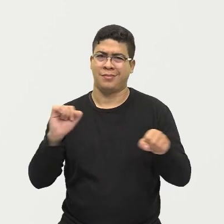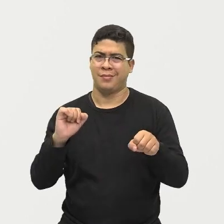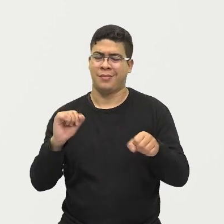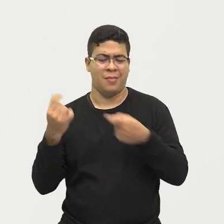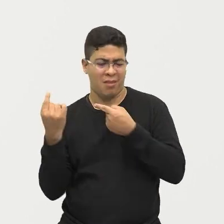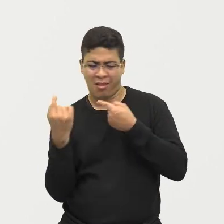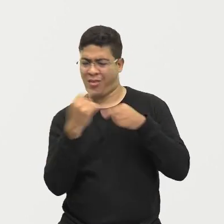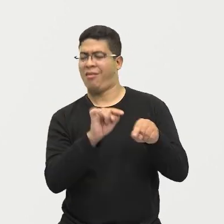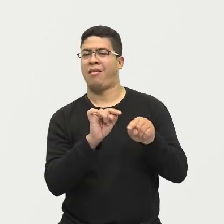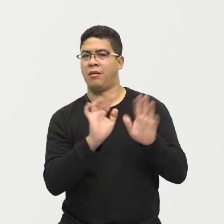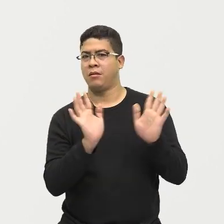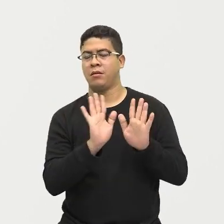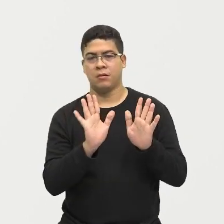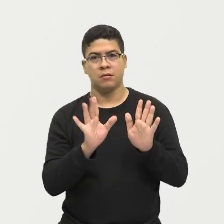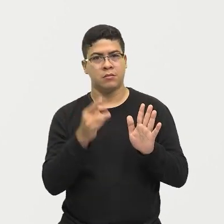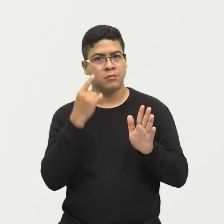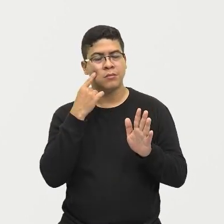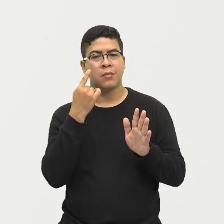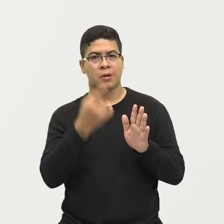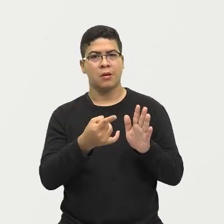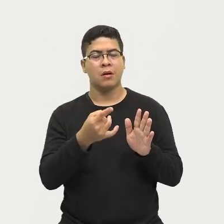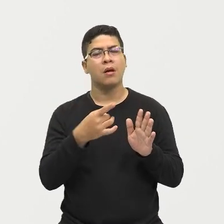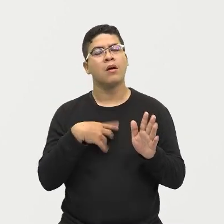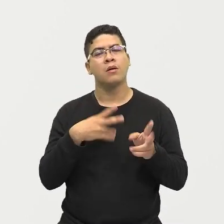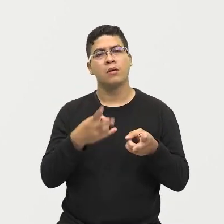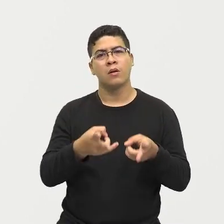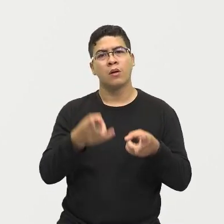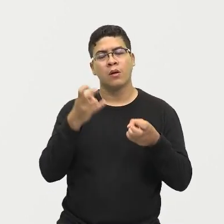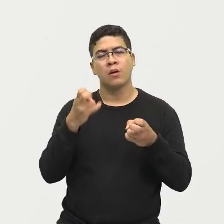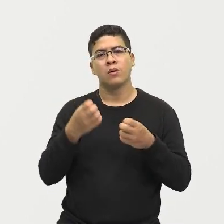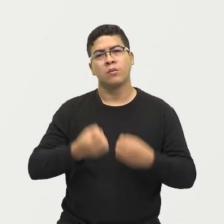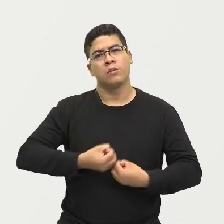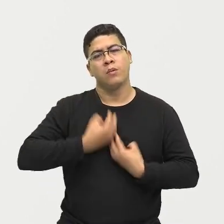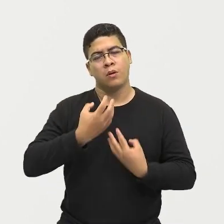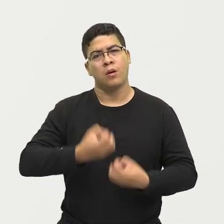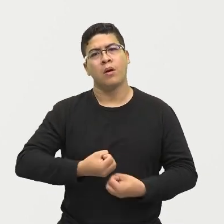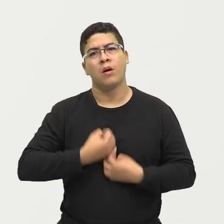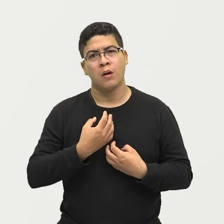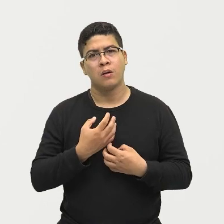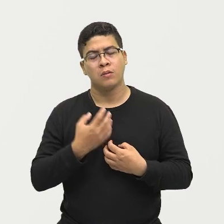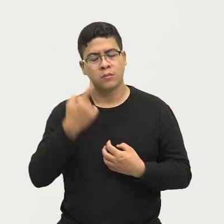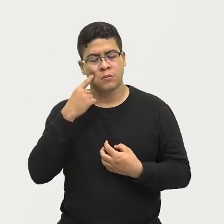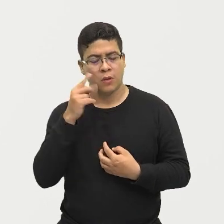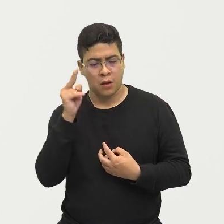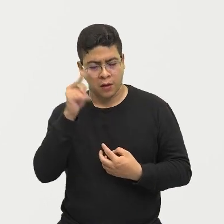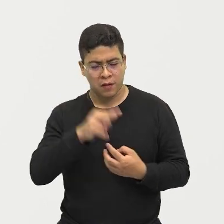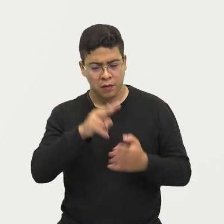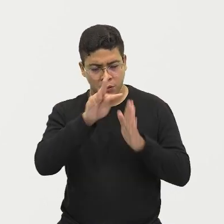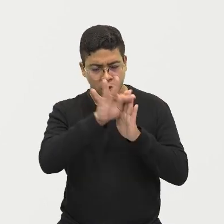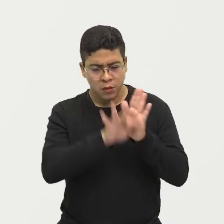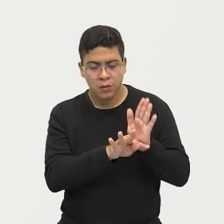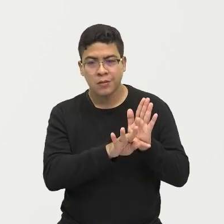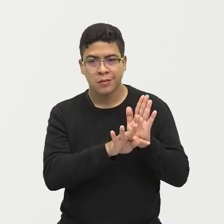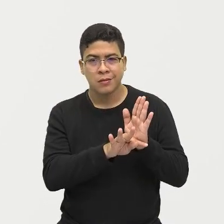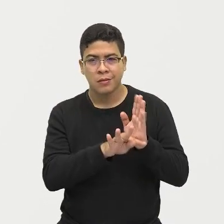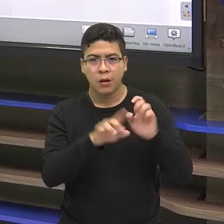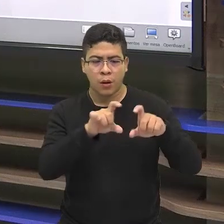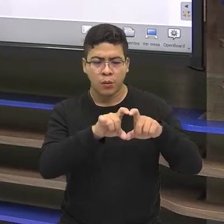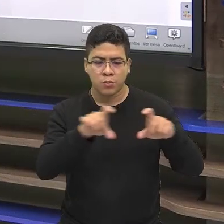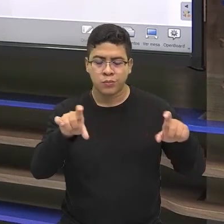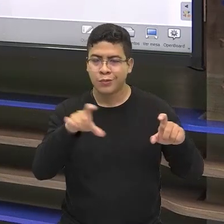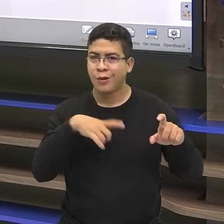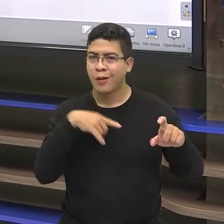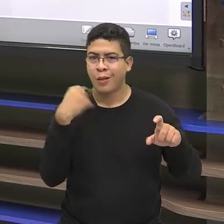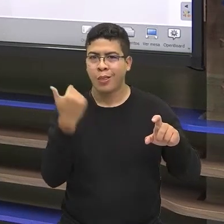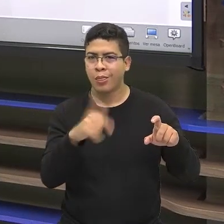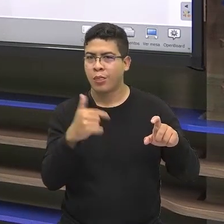né? Os textos dele vão buscar, principalmente ali nos poemas, vão trazer ali versos brancos, não